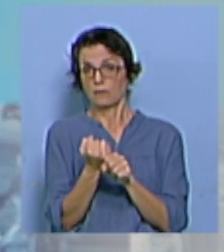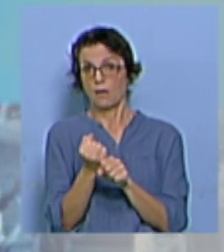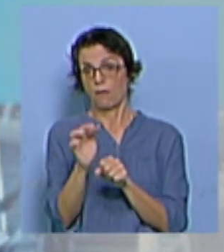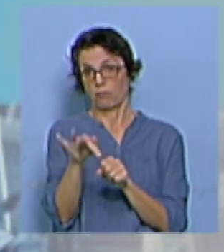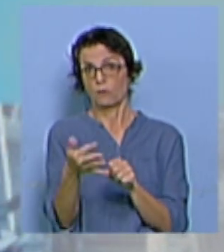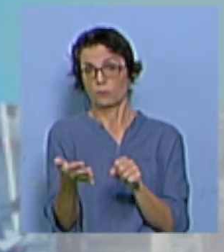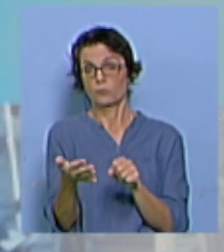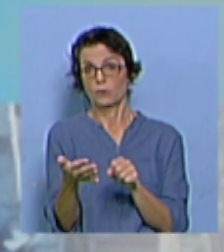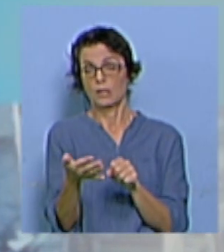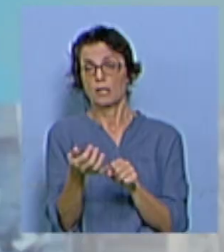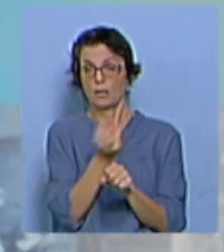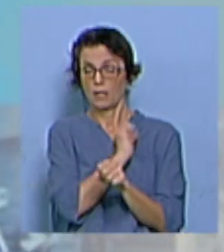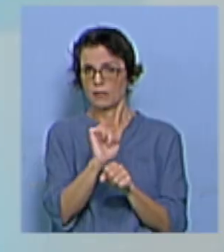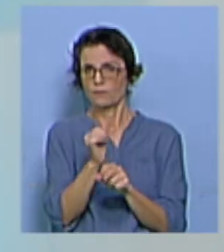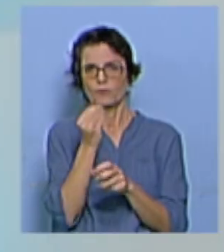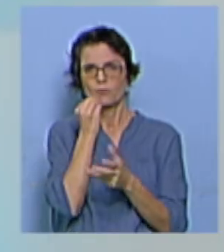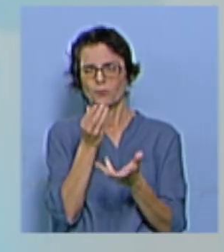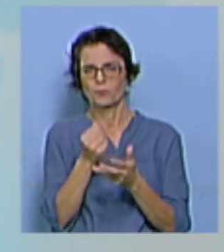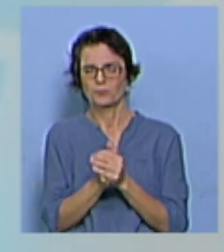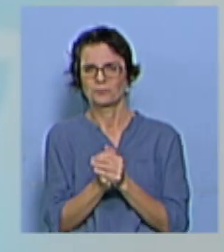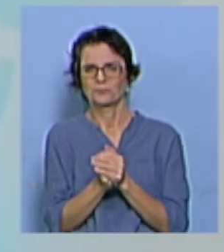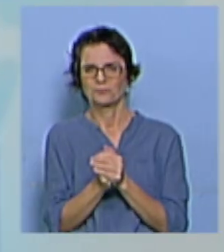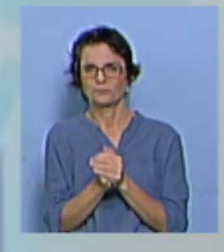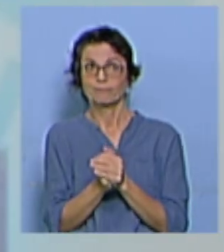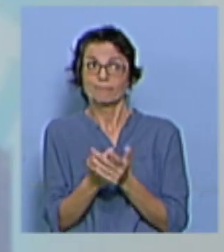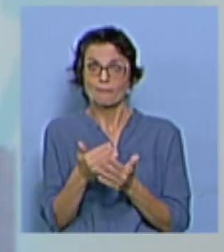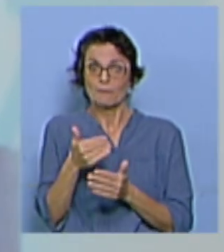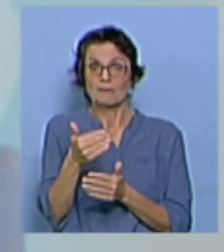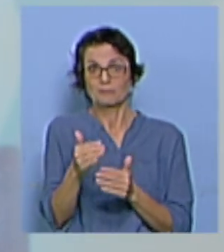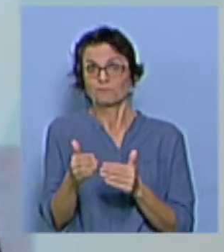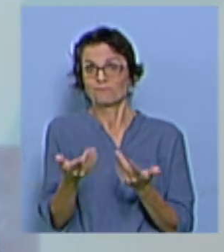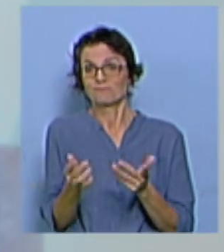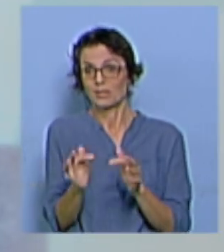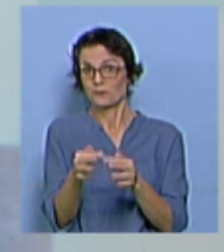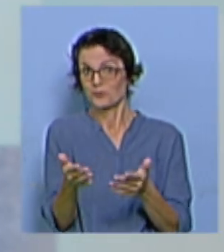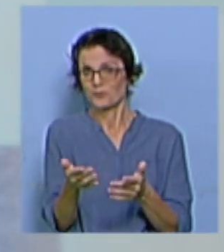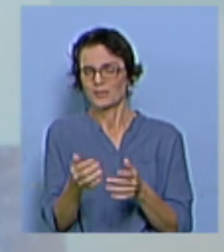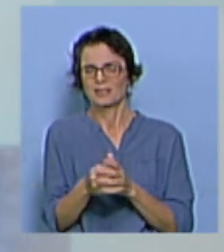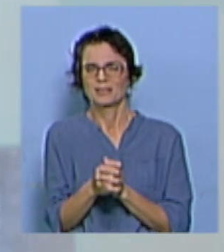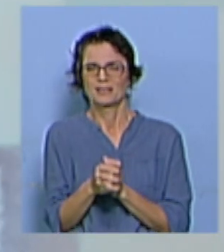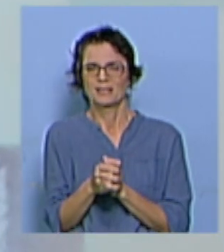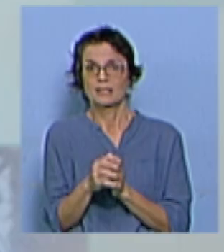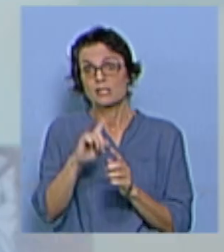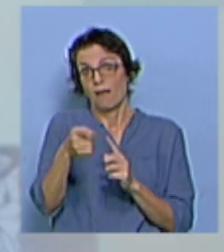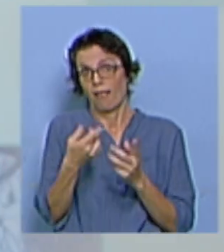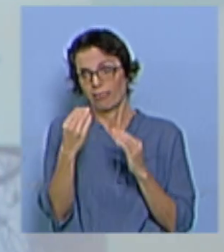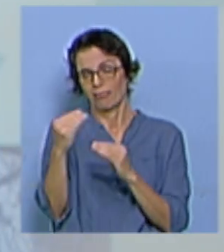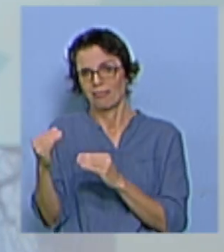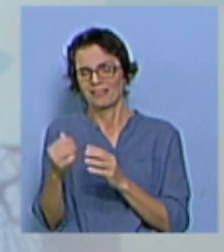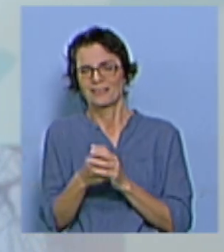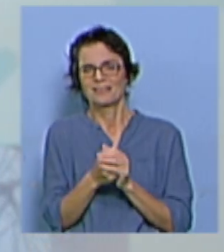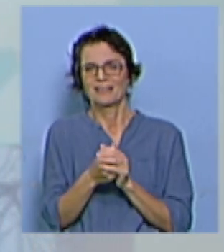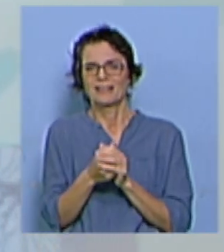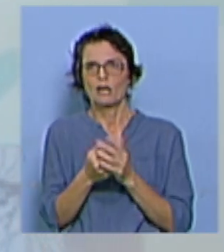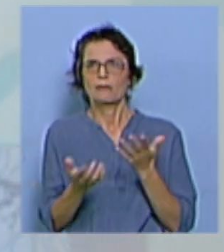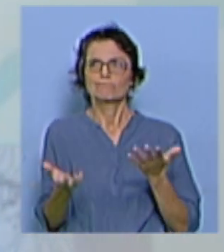no caso, na paróquia de Campo Grande? Está a concluir-se, não é? É assim, feito o balanço final,